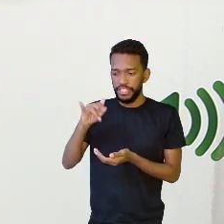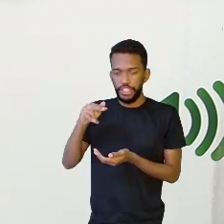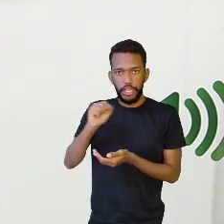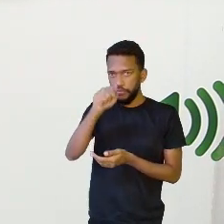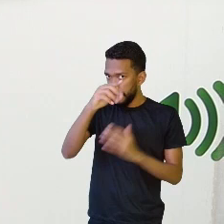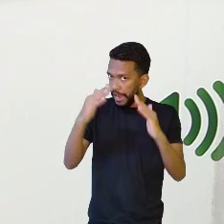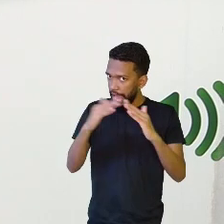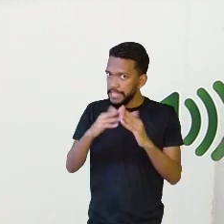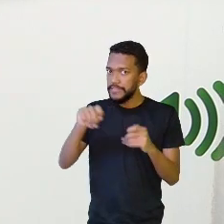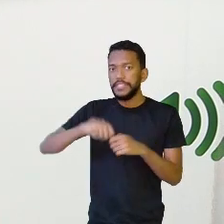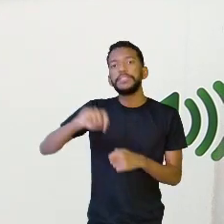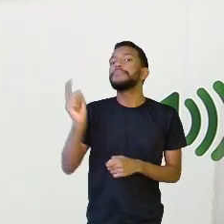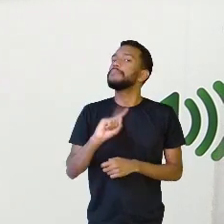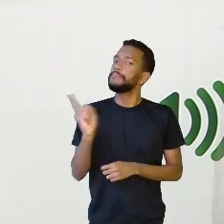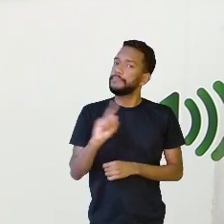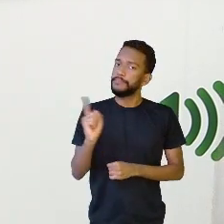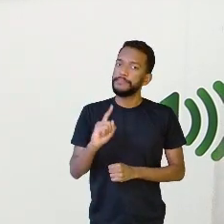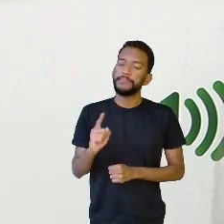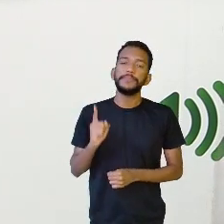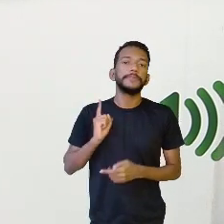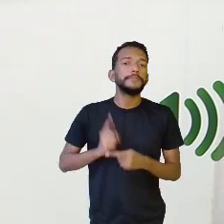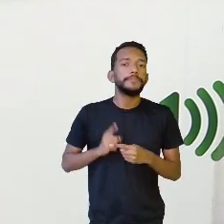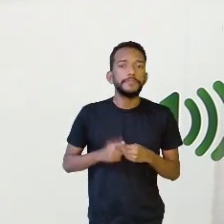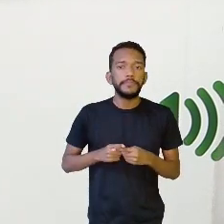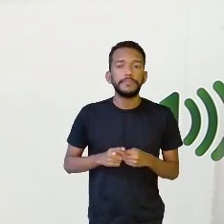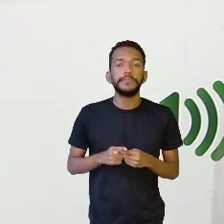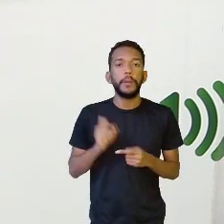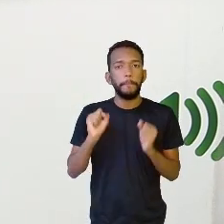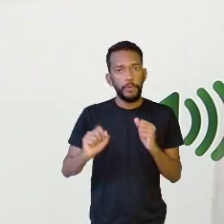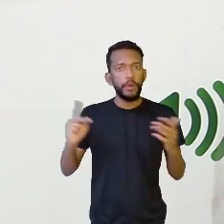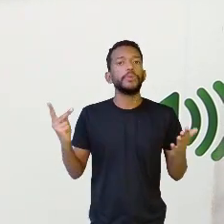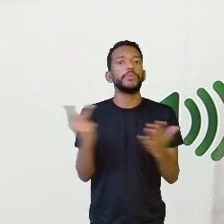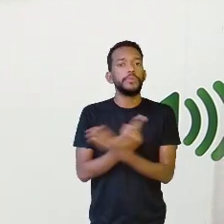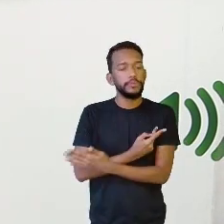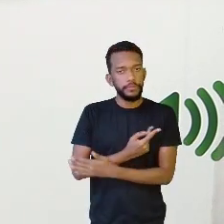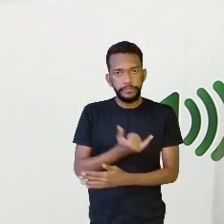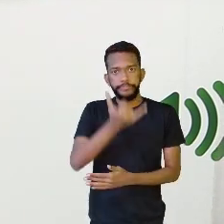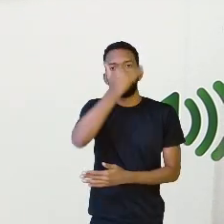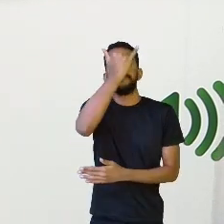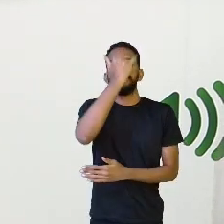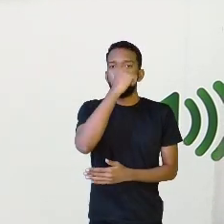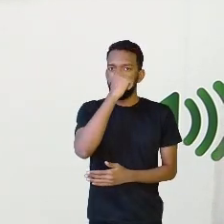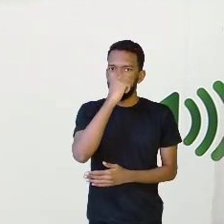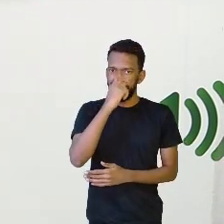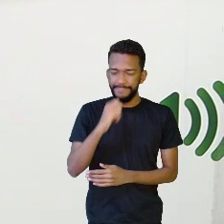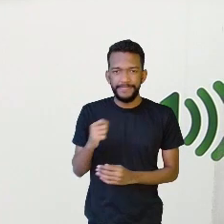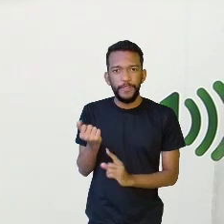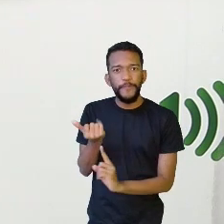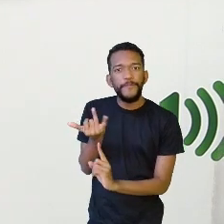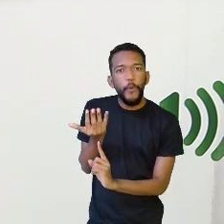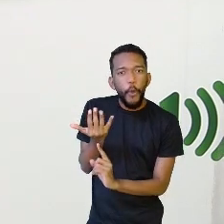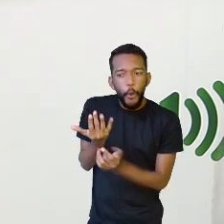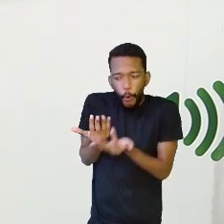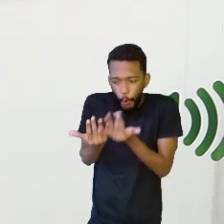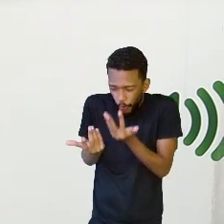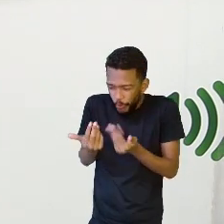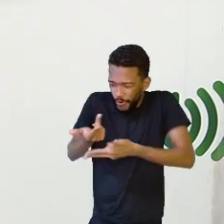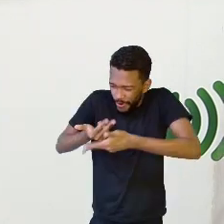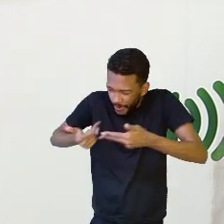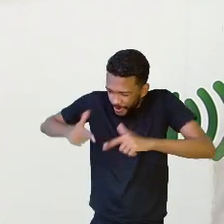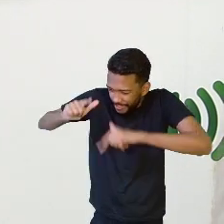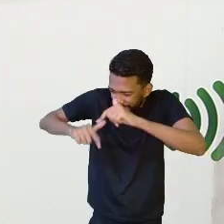essa experiência aí na casa de vocês, não, porque pode acontecer algum acidente. O manuseio com os produtos,